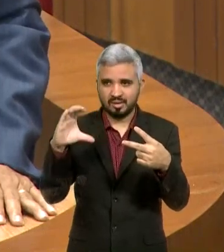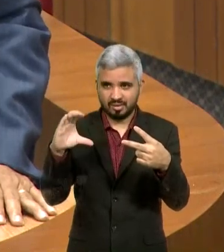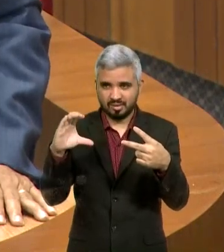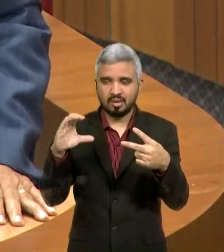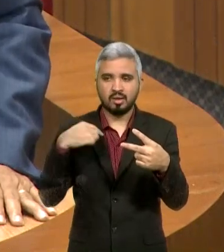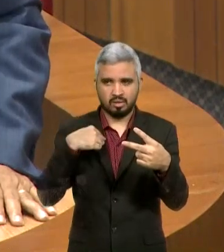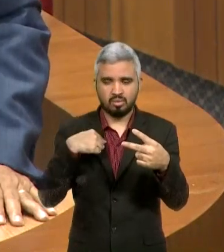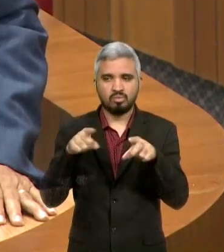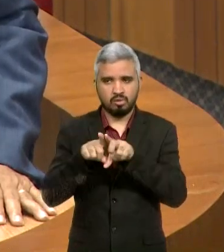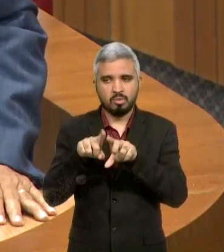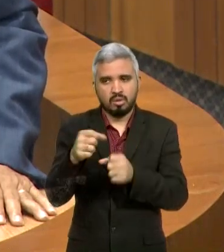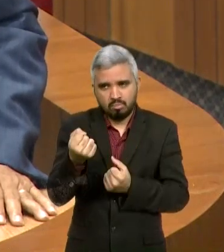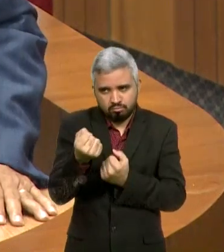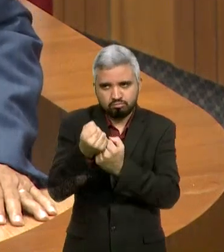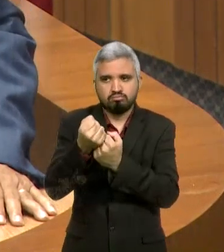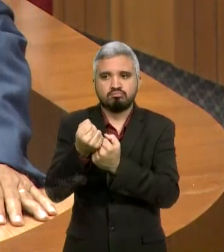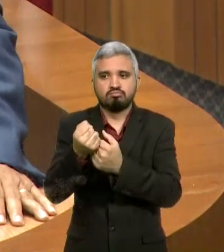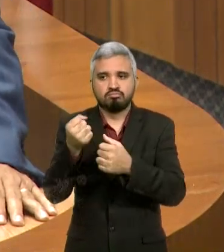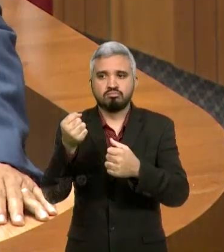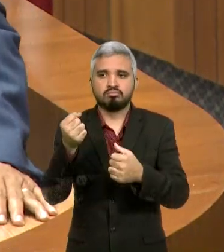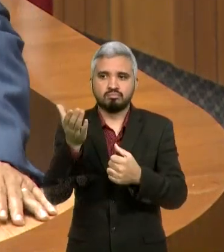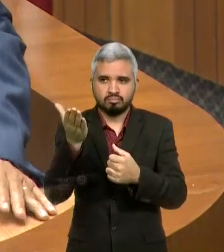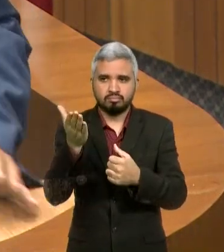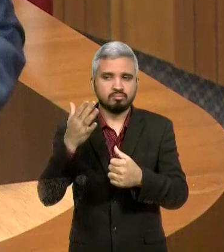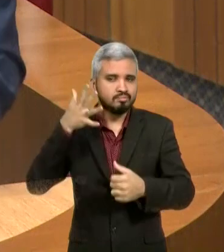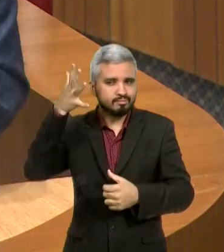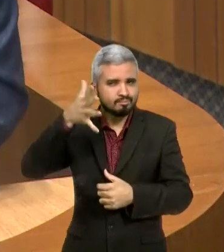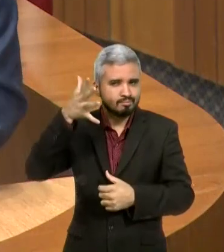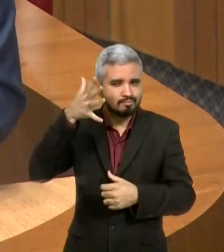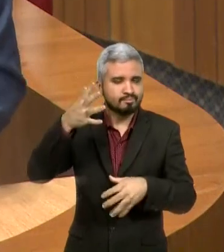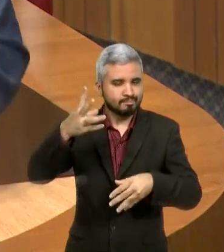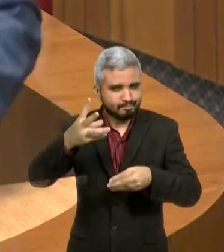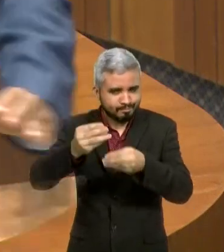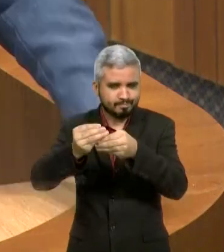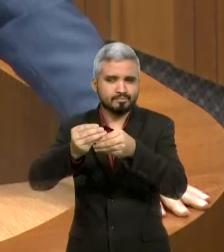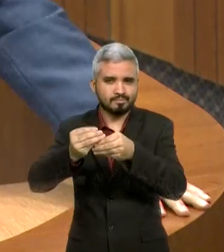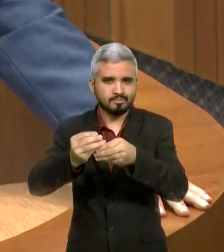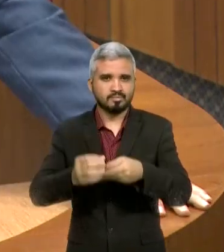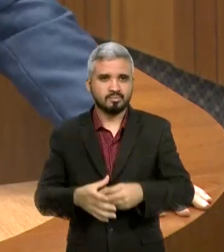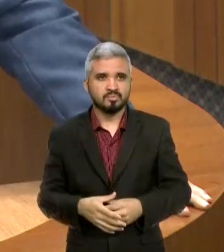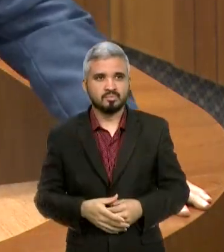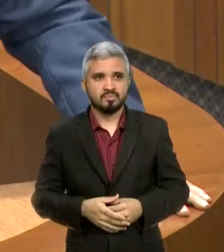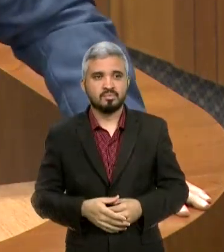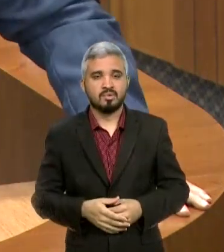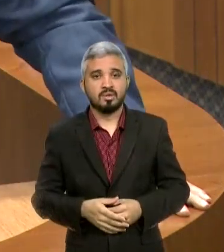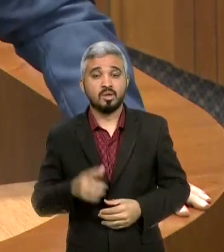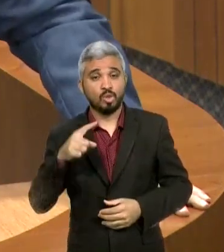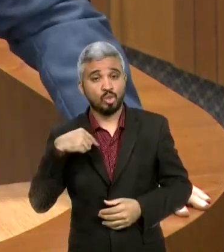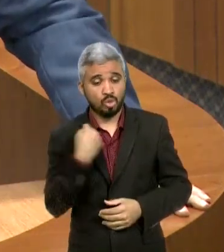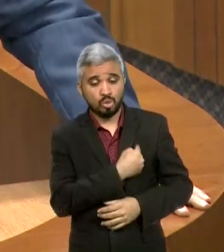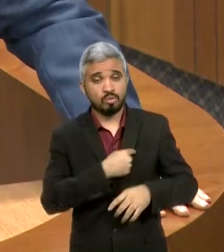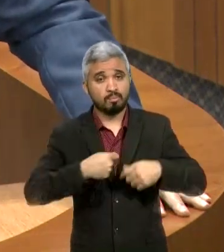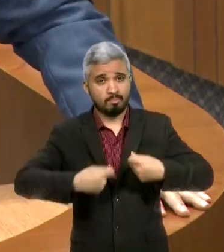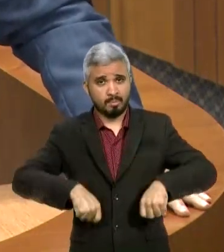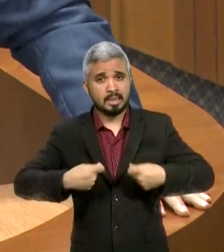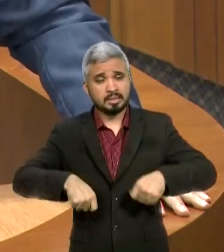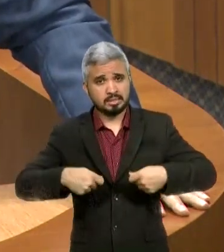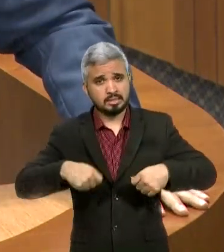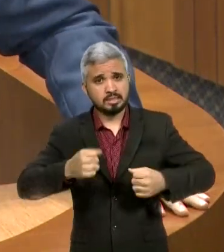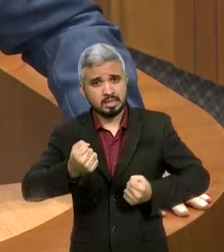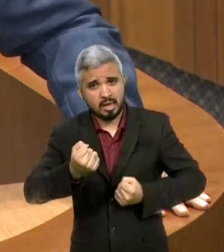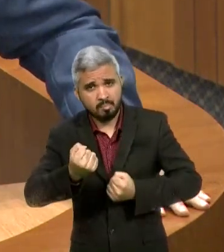pauta, tendo em vista que nós precisamos estar ao lado de quem produz